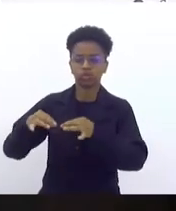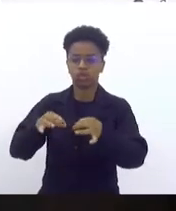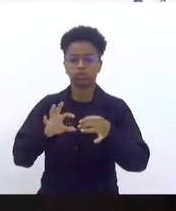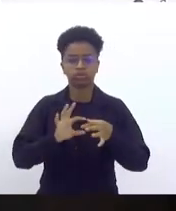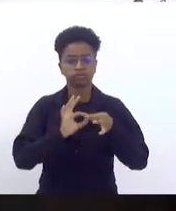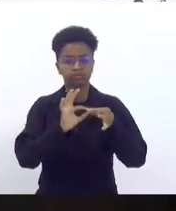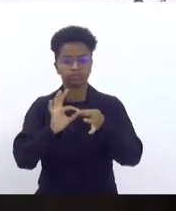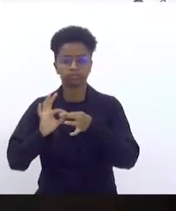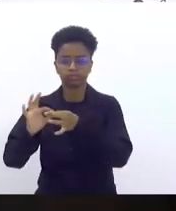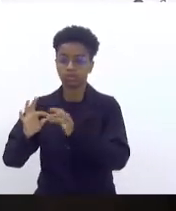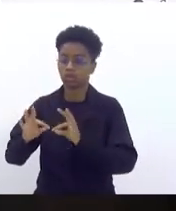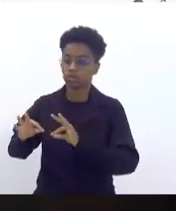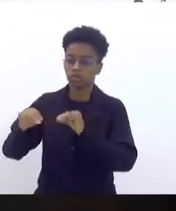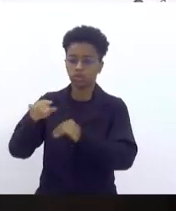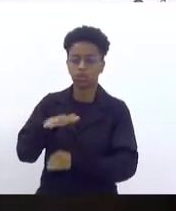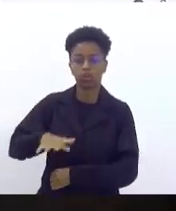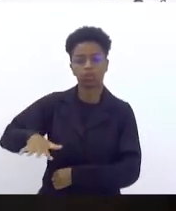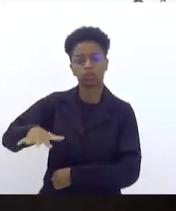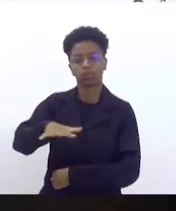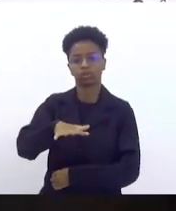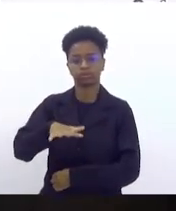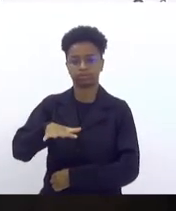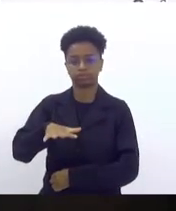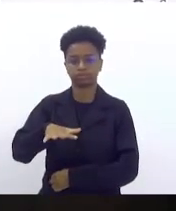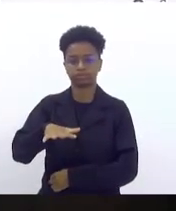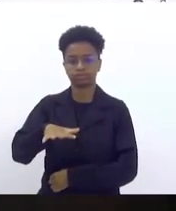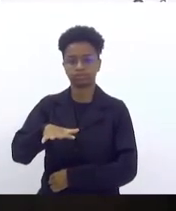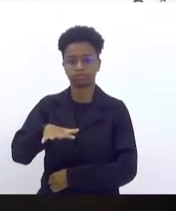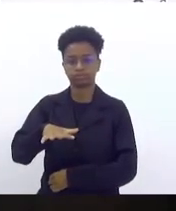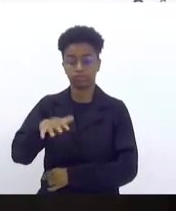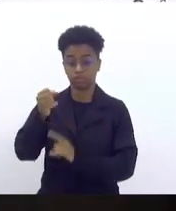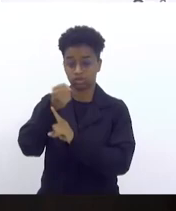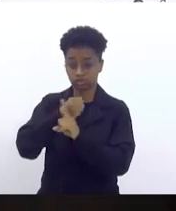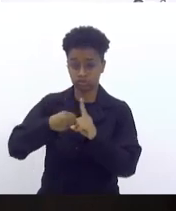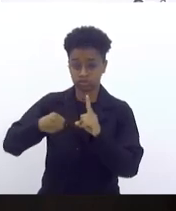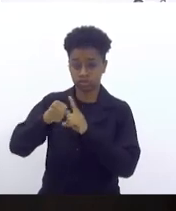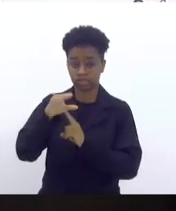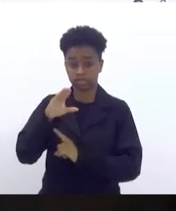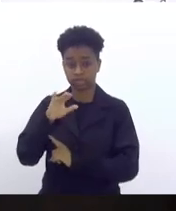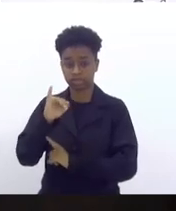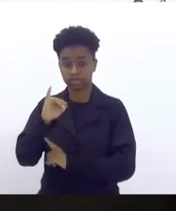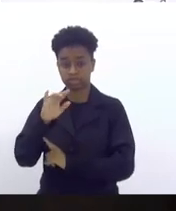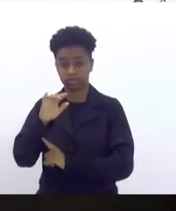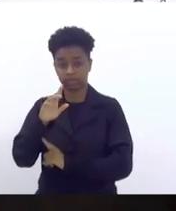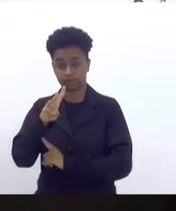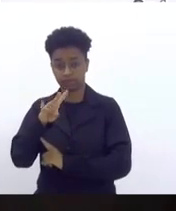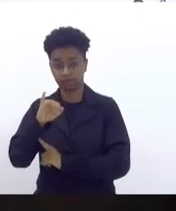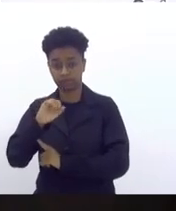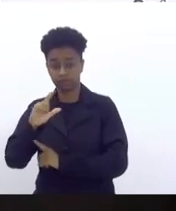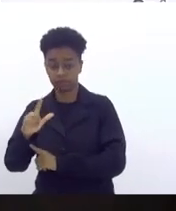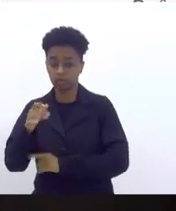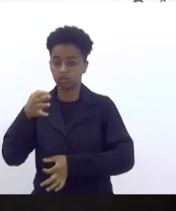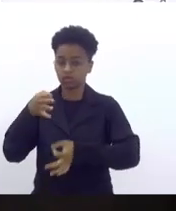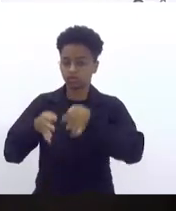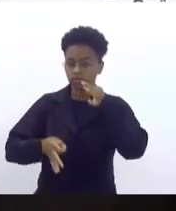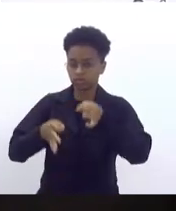de todas as esferas sociedade civil Justiça